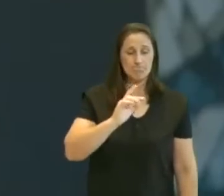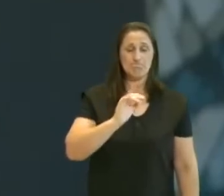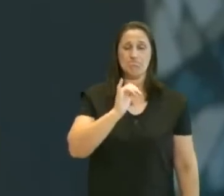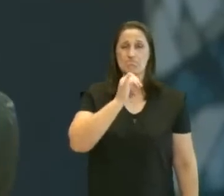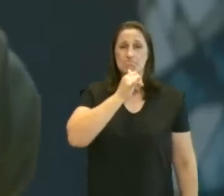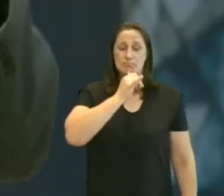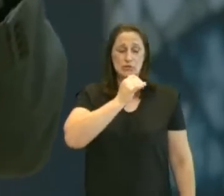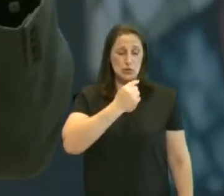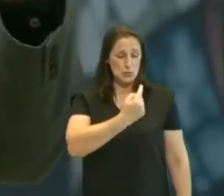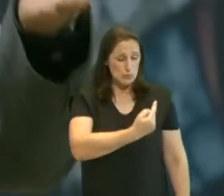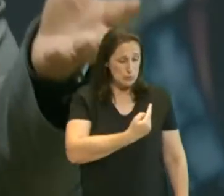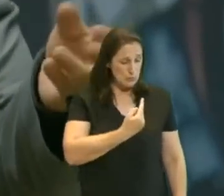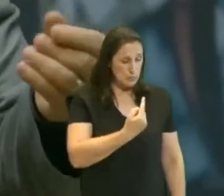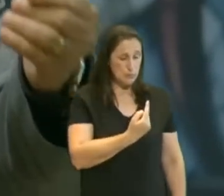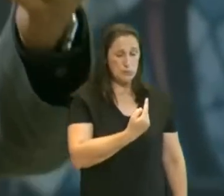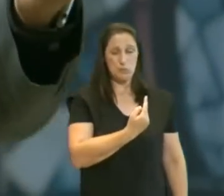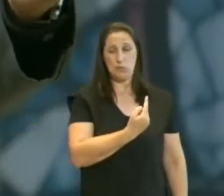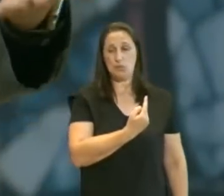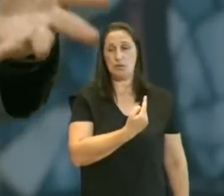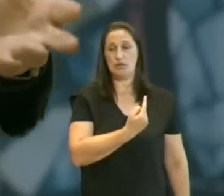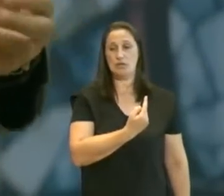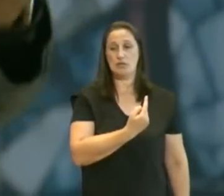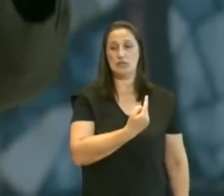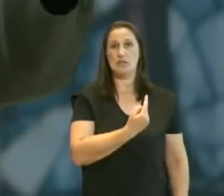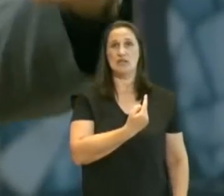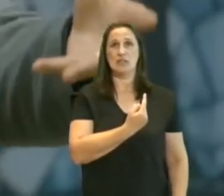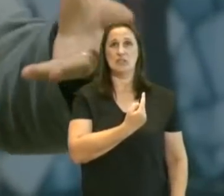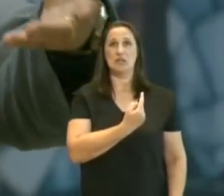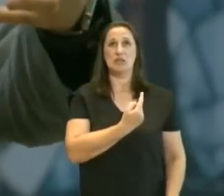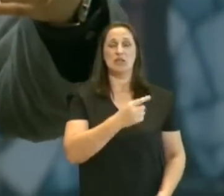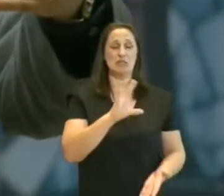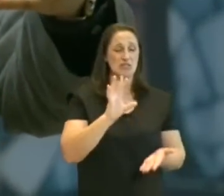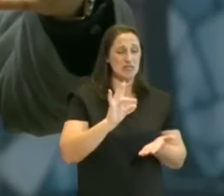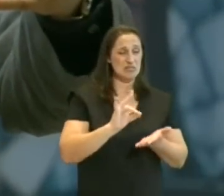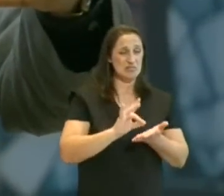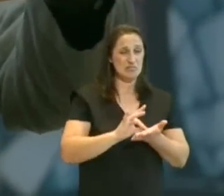uma realidade verdadeira, crua, dura,